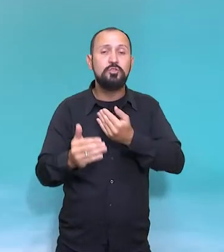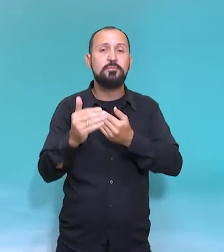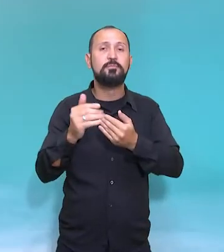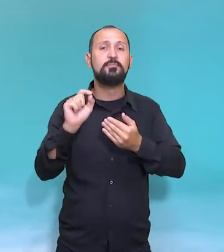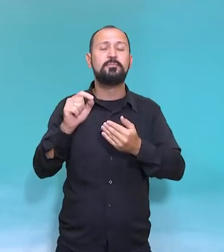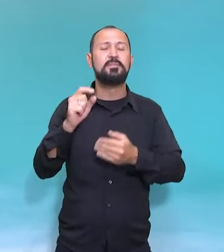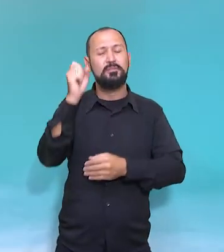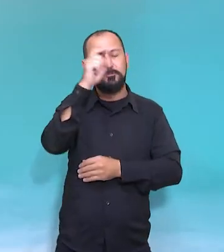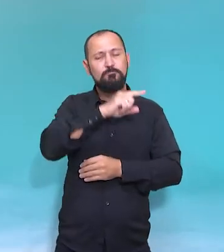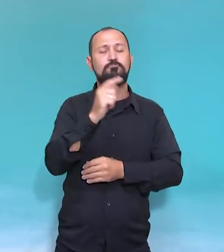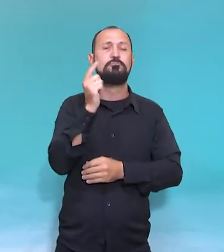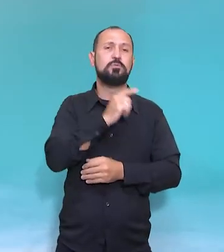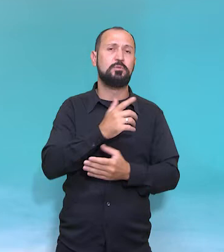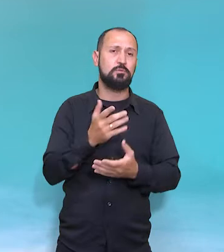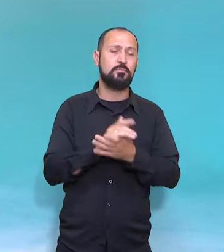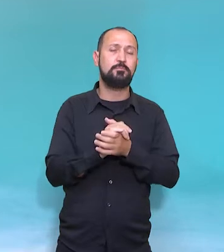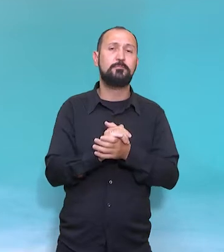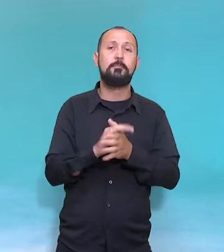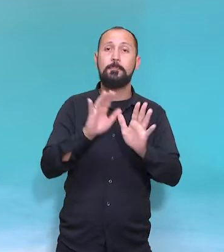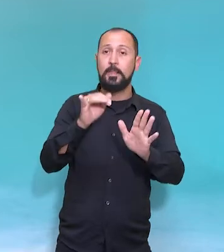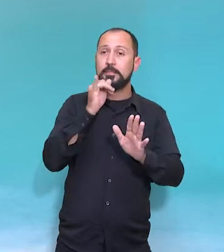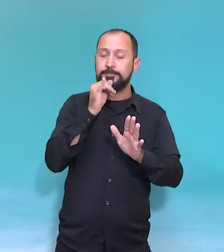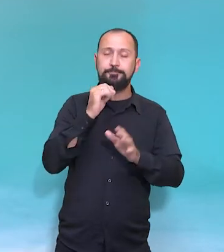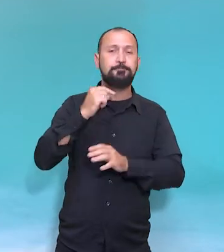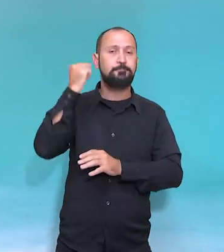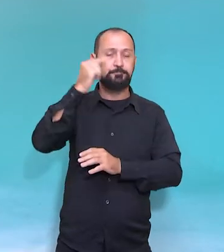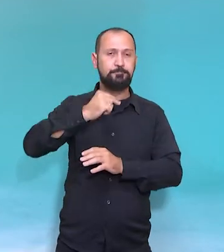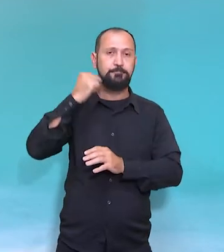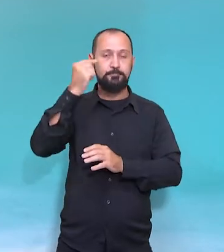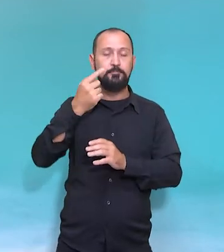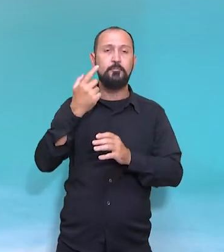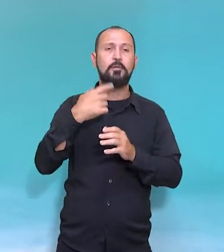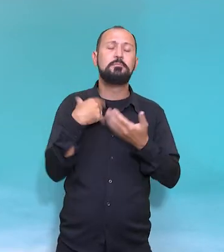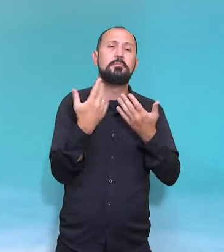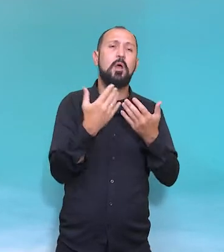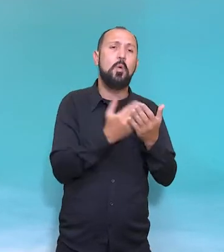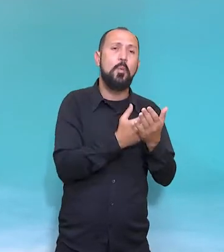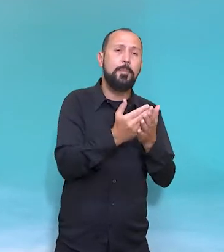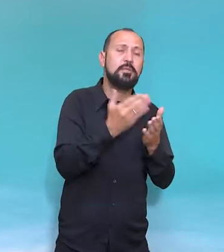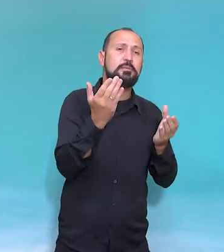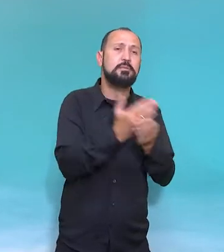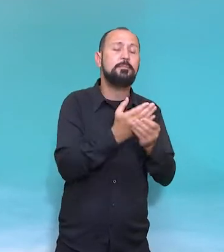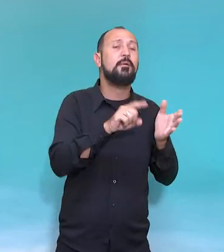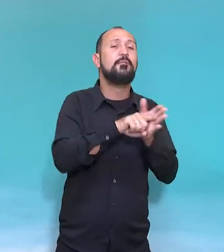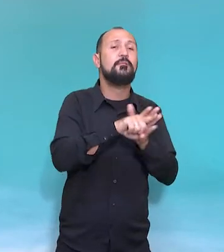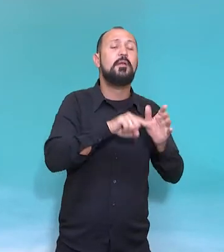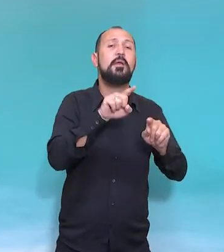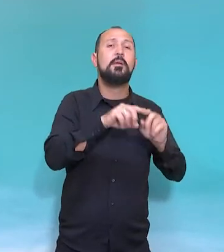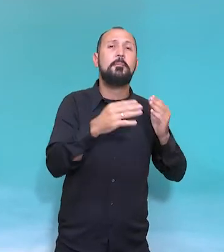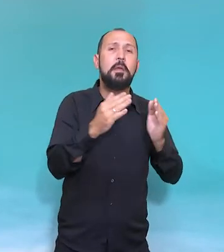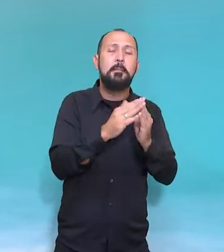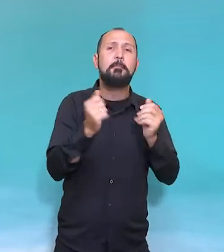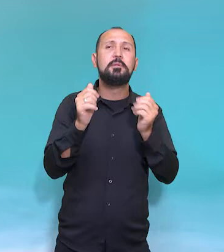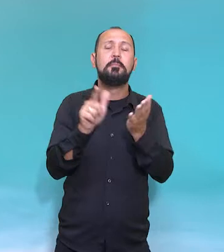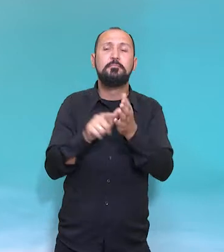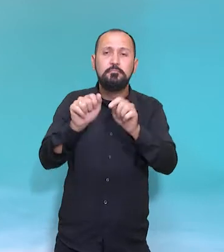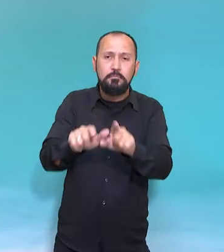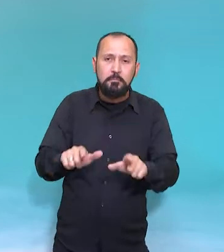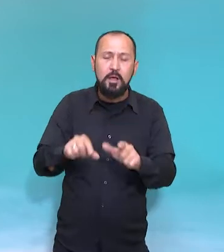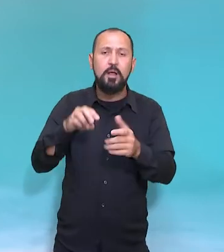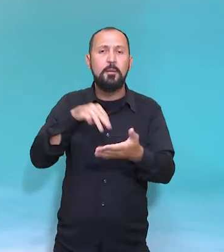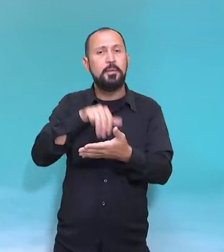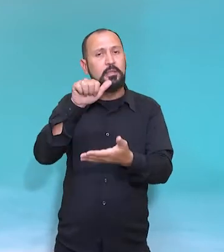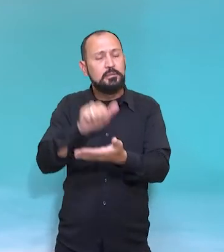são informações difíceis de conseguir. Então vamos dizer que um advogado está movimentando um inventário, que ele precisa de